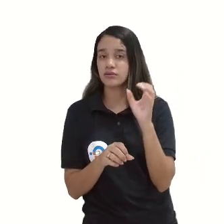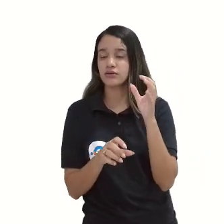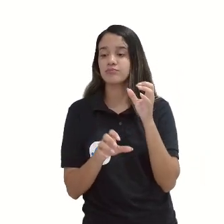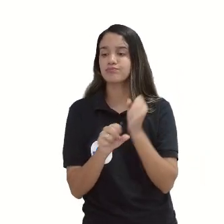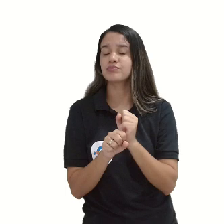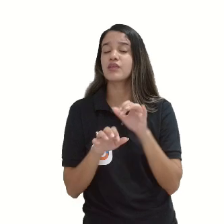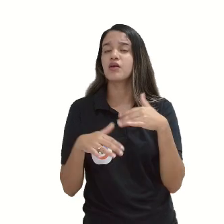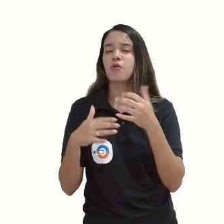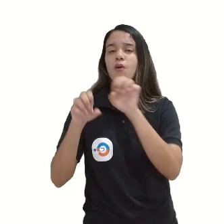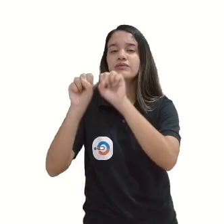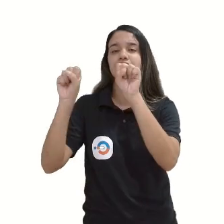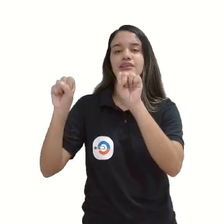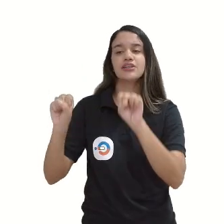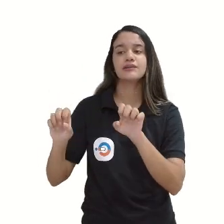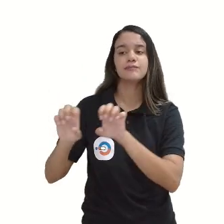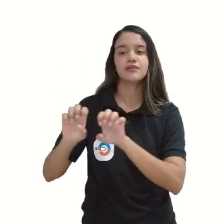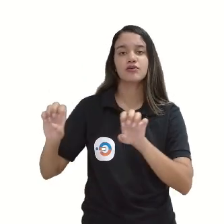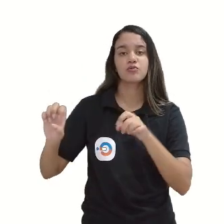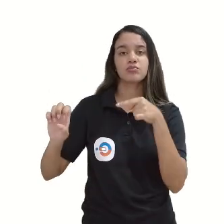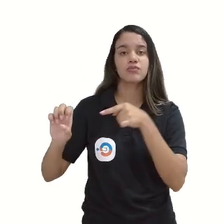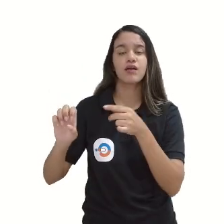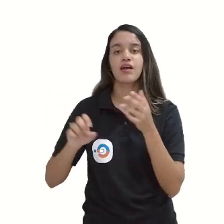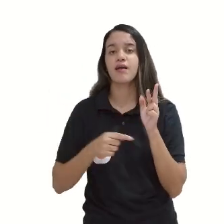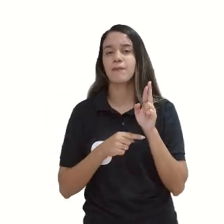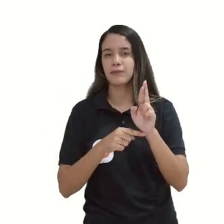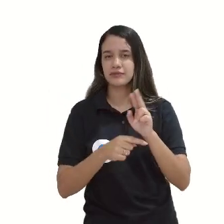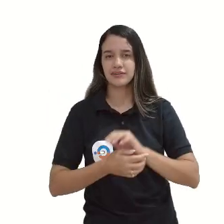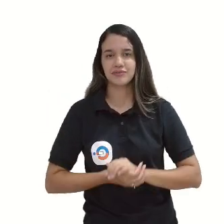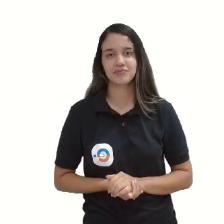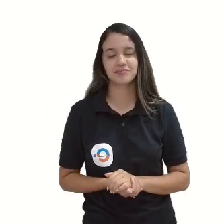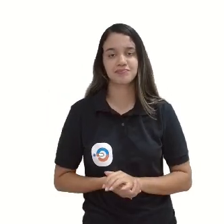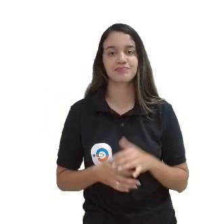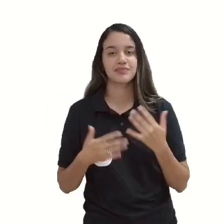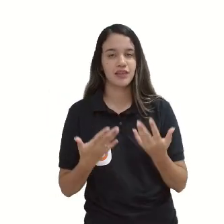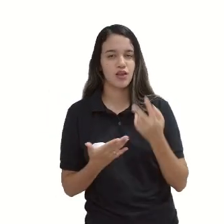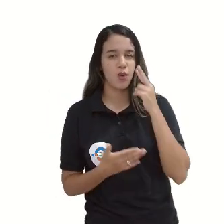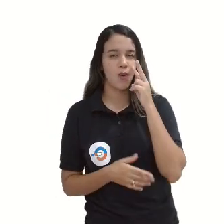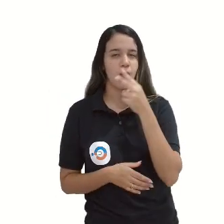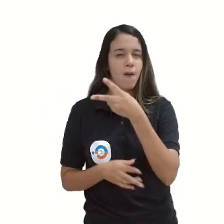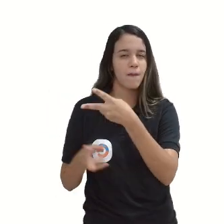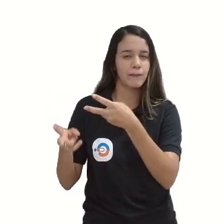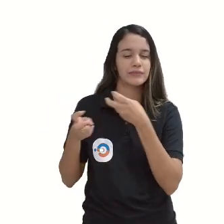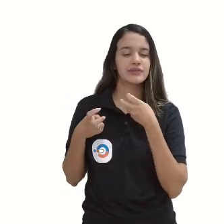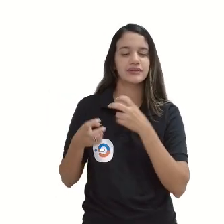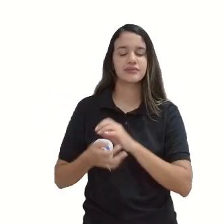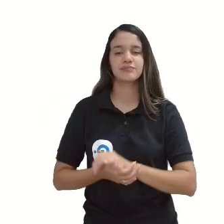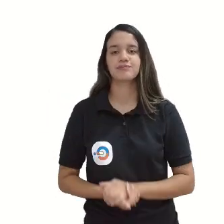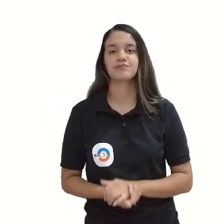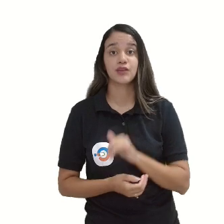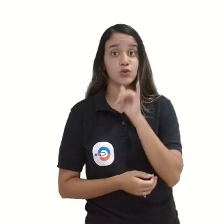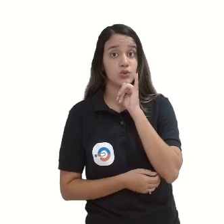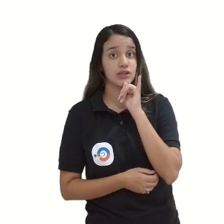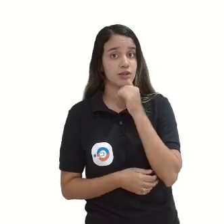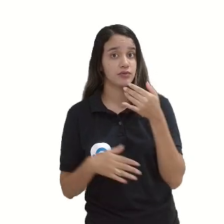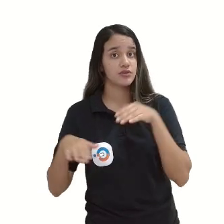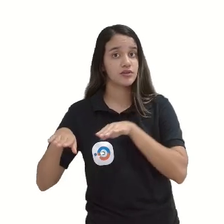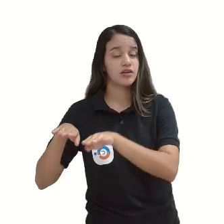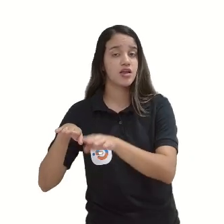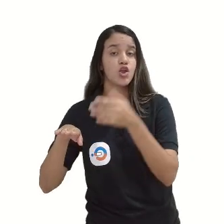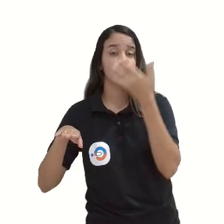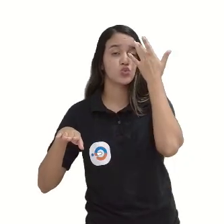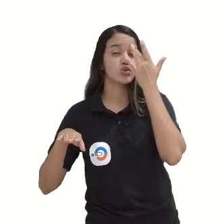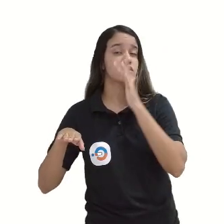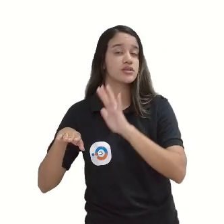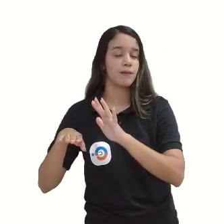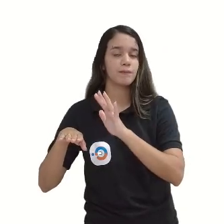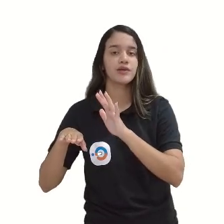é o sistema de equação que melhor representa essa situação? Então, observa bem. Naquele exemplo do estacionamento, eu não